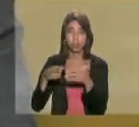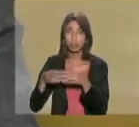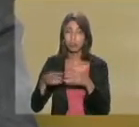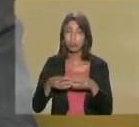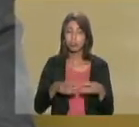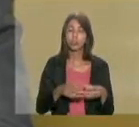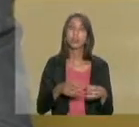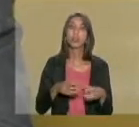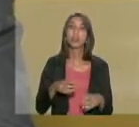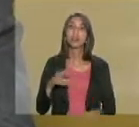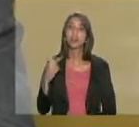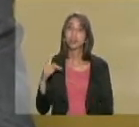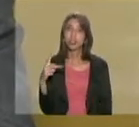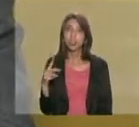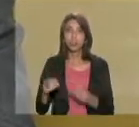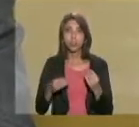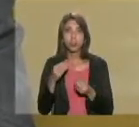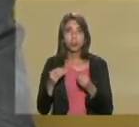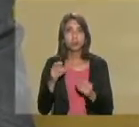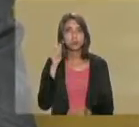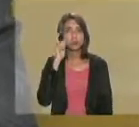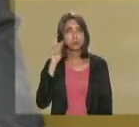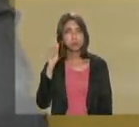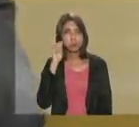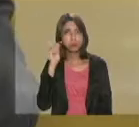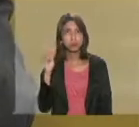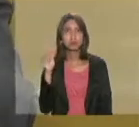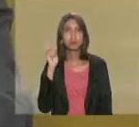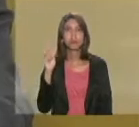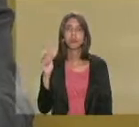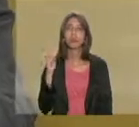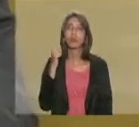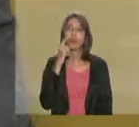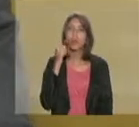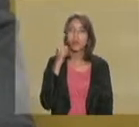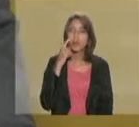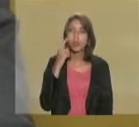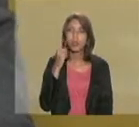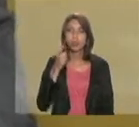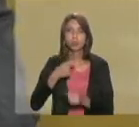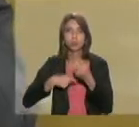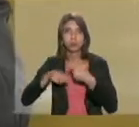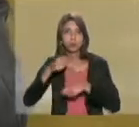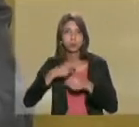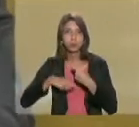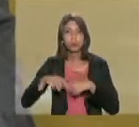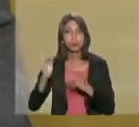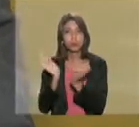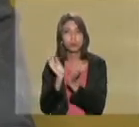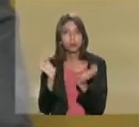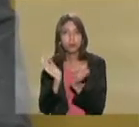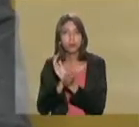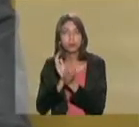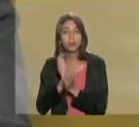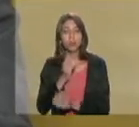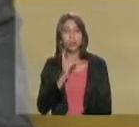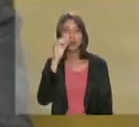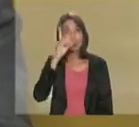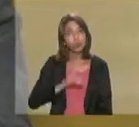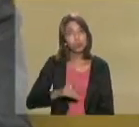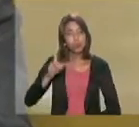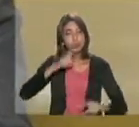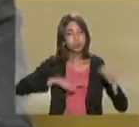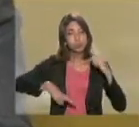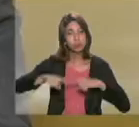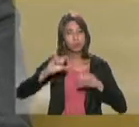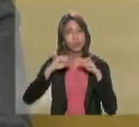tem notícia, que têm interesse em consorciar-se para fazer a gestão do Maracanã.